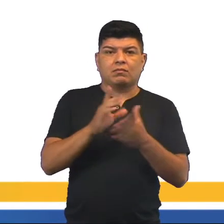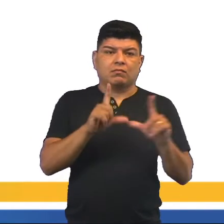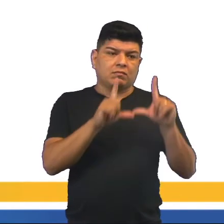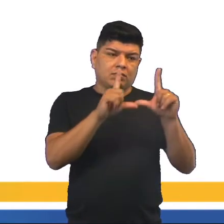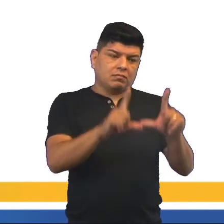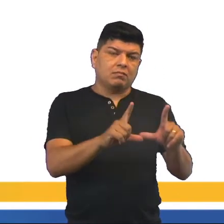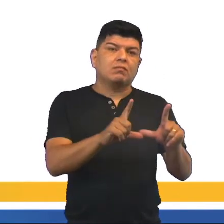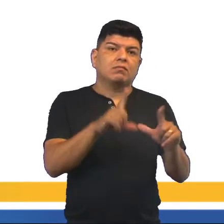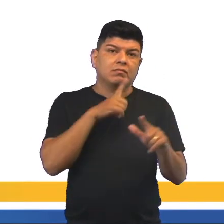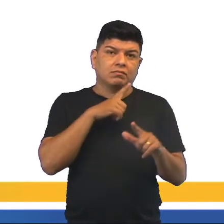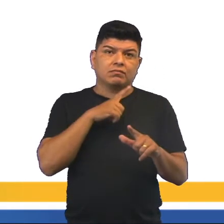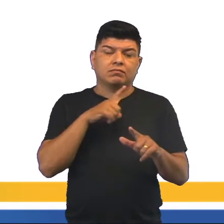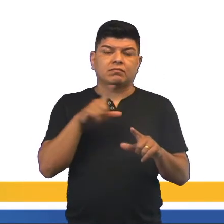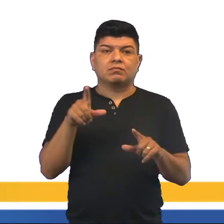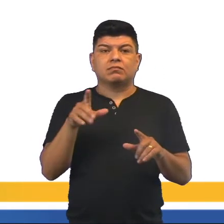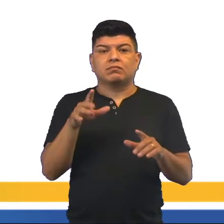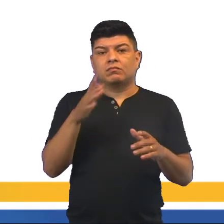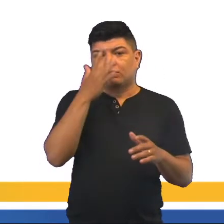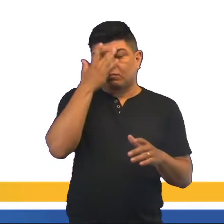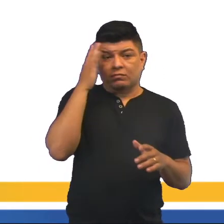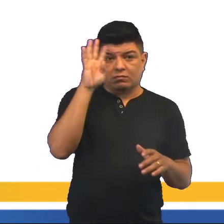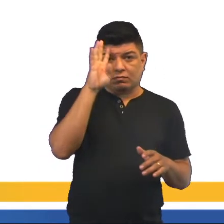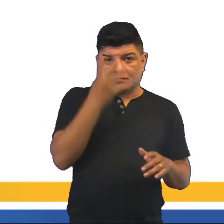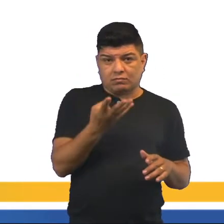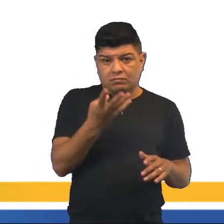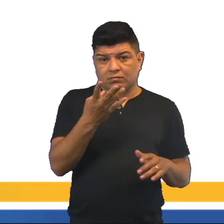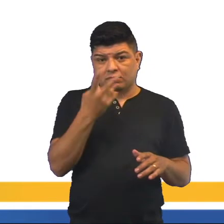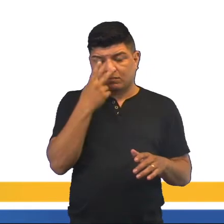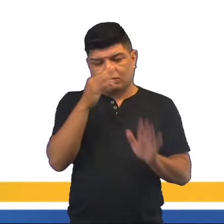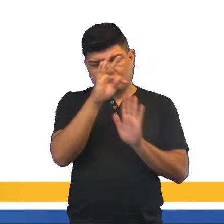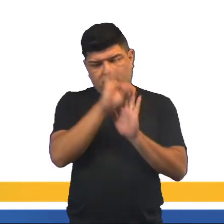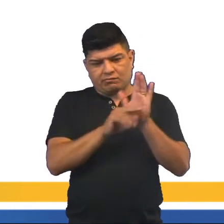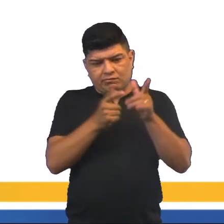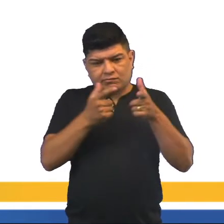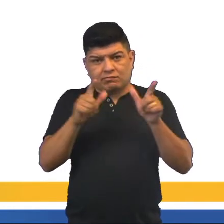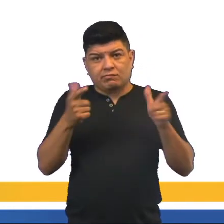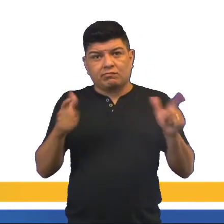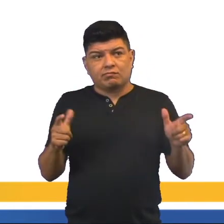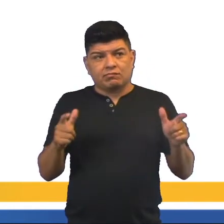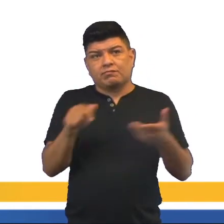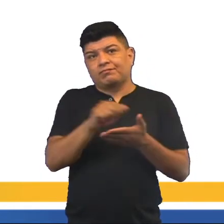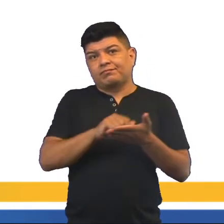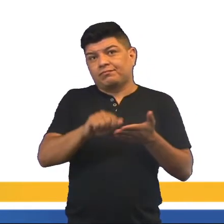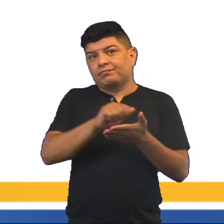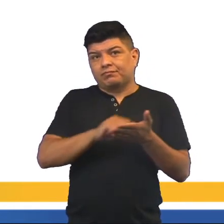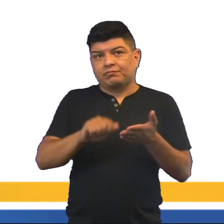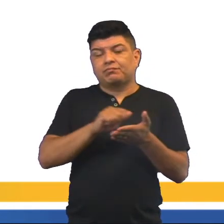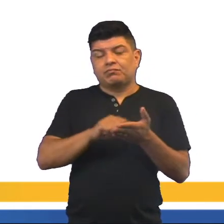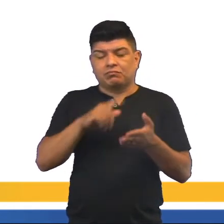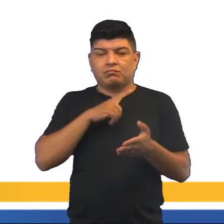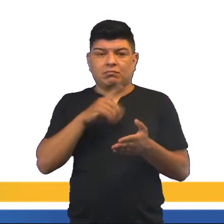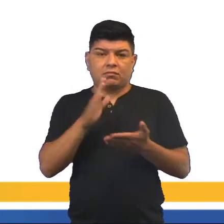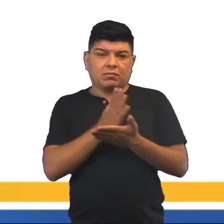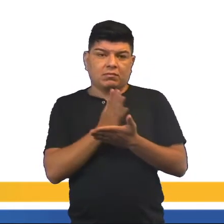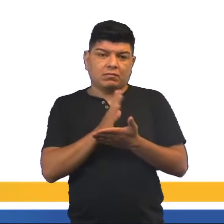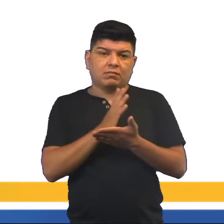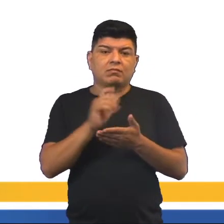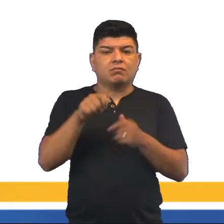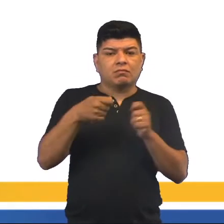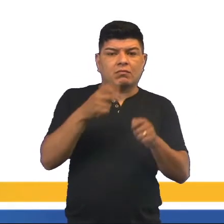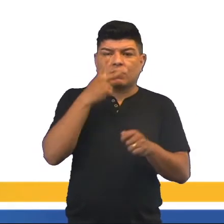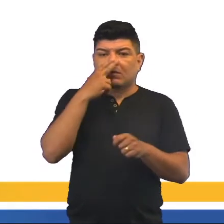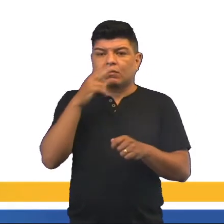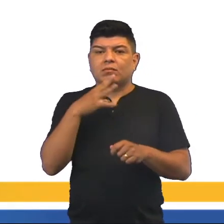desse sítio arqueológico, os arqueólogos descobriram textos extensos no sistema de escrita glífico. Alguns sinais podem